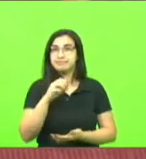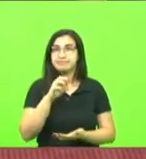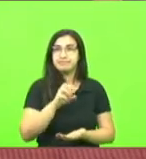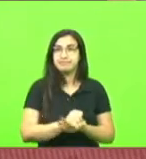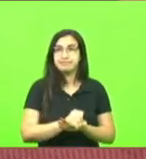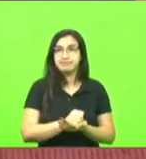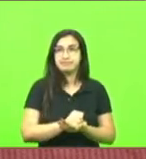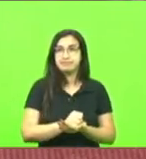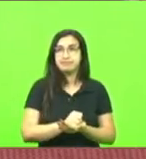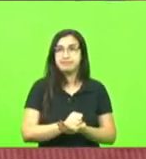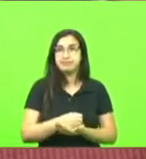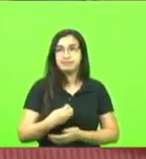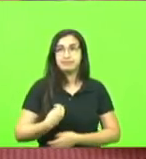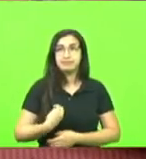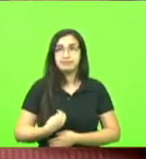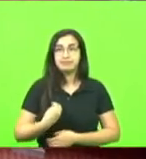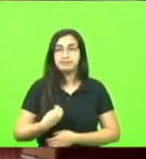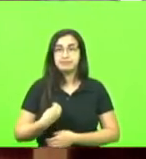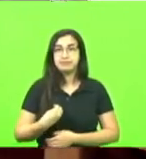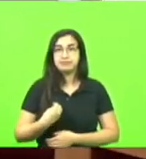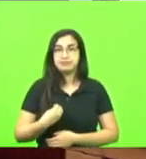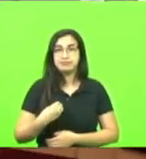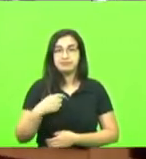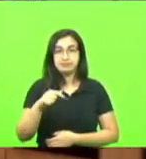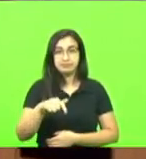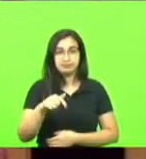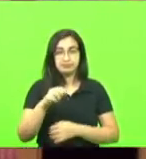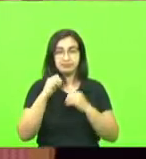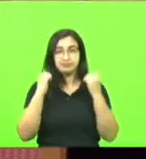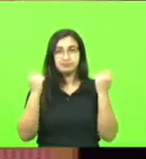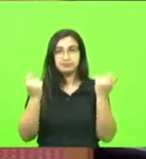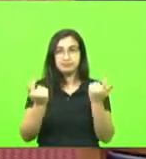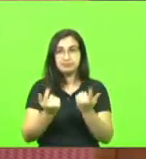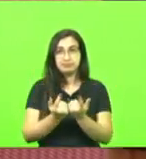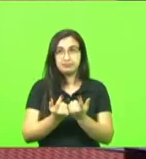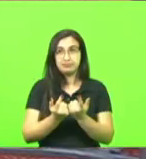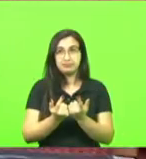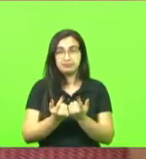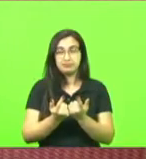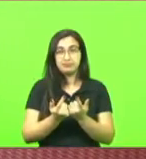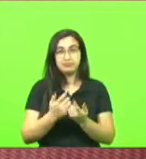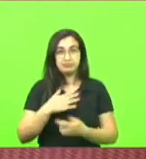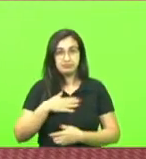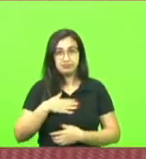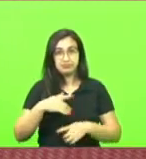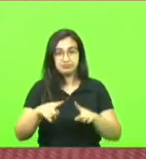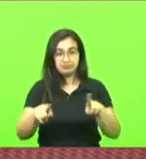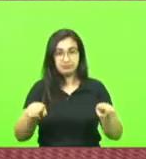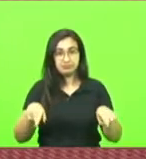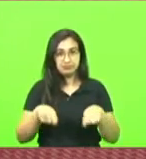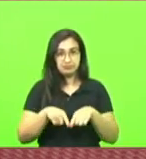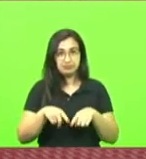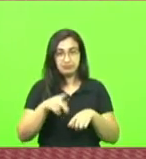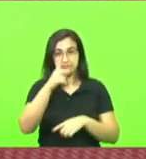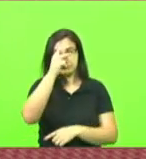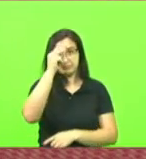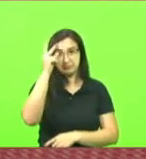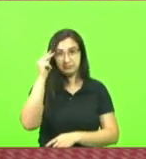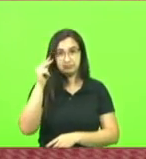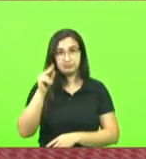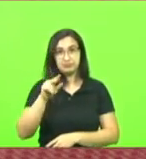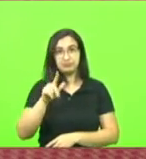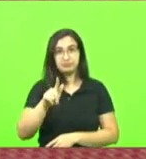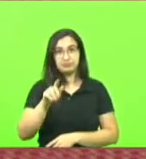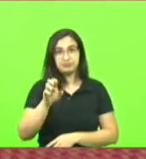da presença na casa. Estava agora no meu gabinete o prefeito Genésio